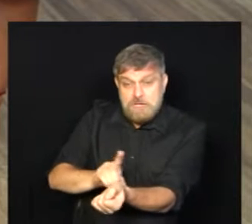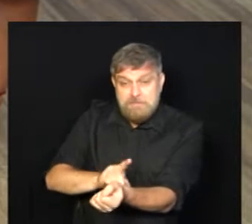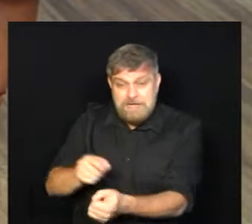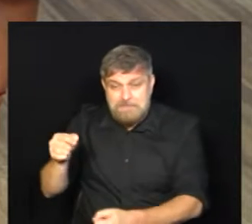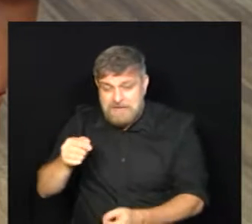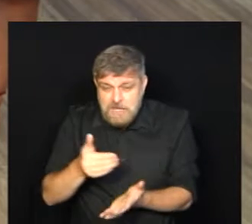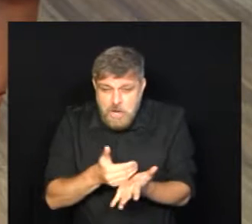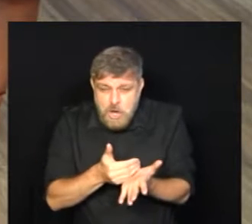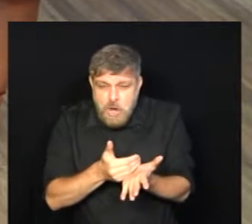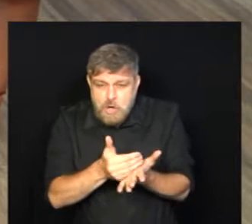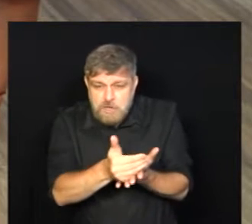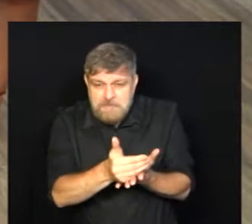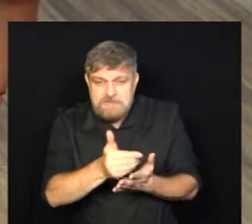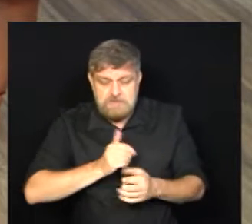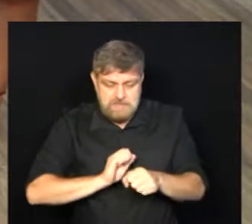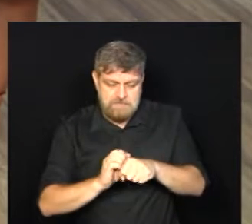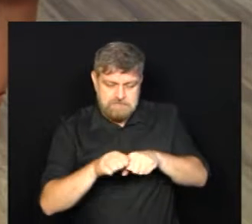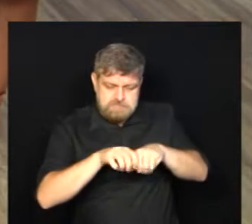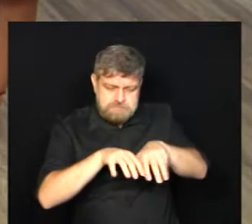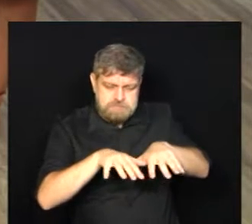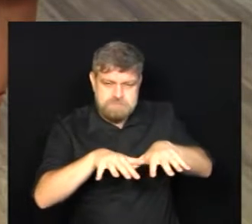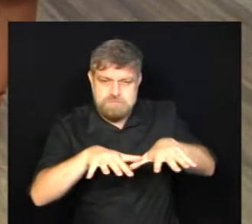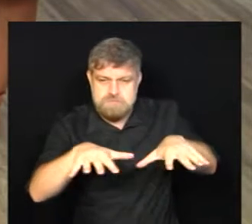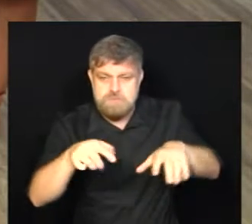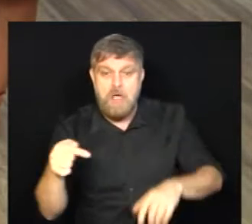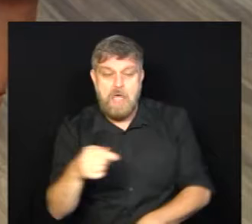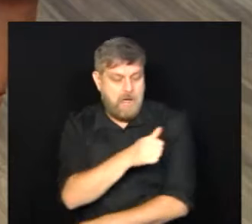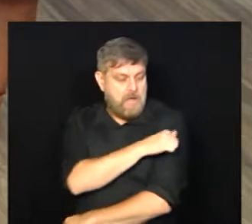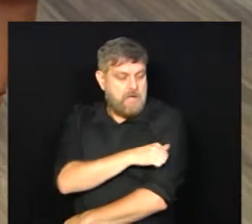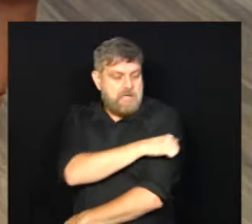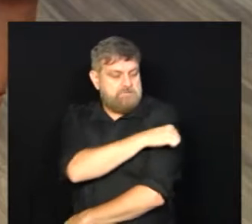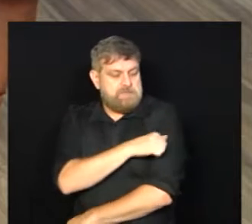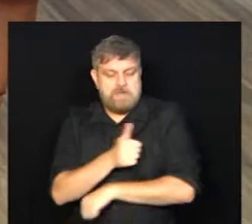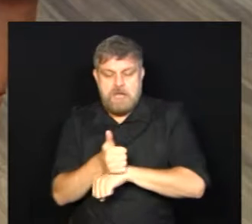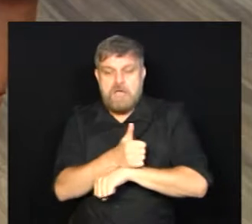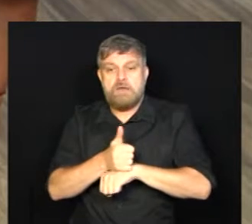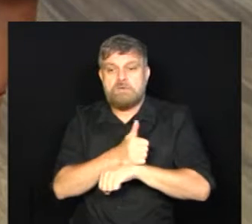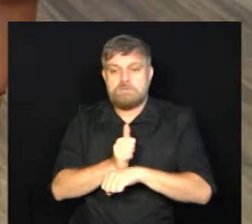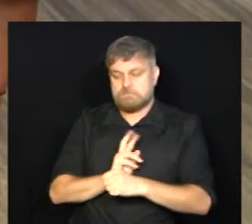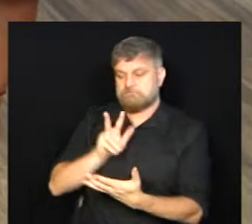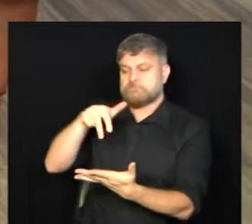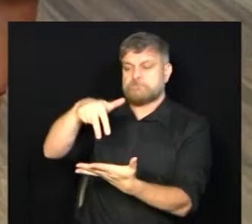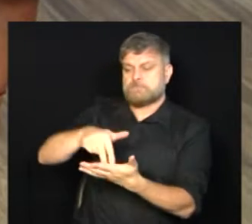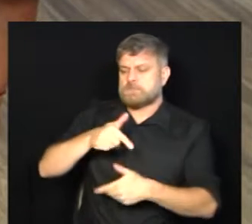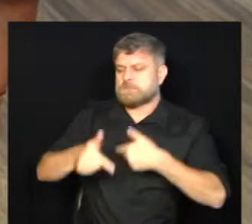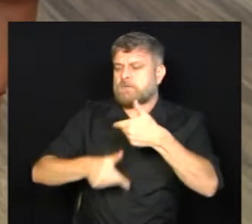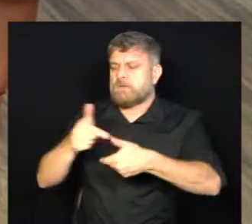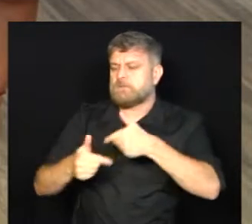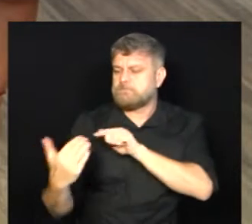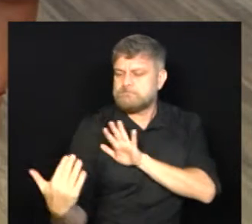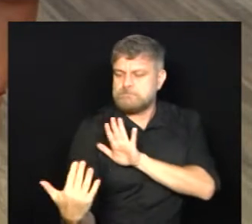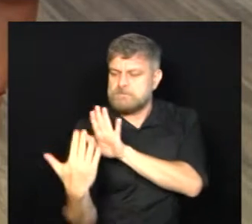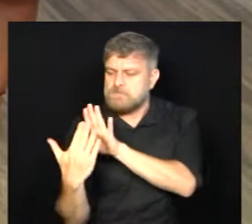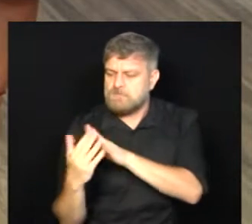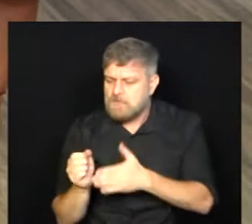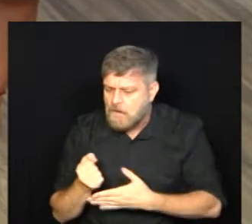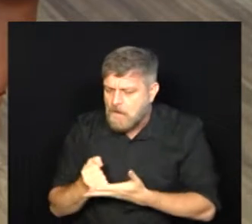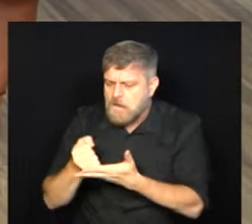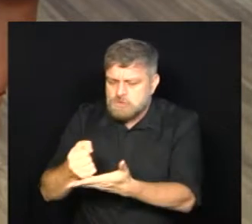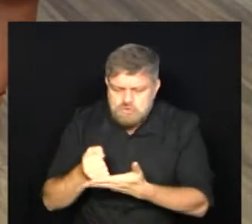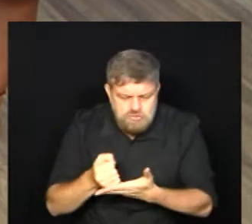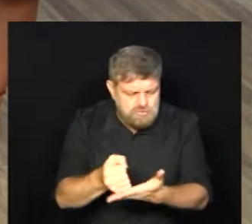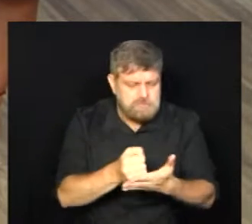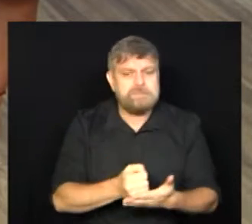logo no início que teve a pandemia, enfermeira, foi para a linha de frente, trabalhou, ajudou, a gente sabe todas